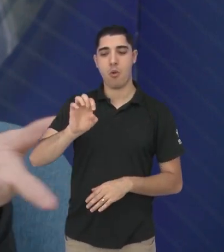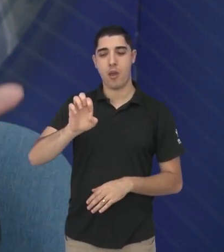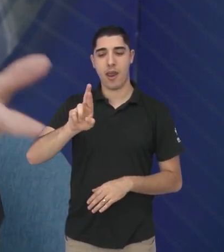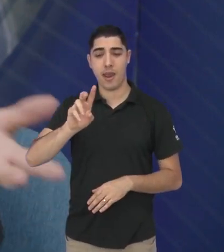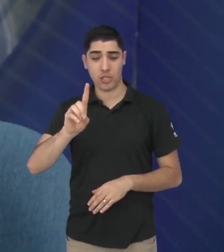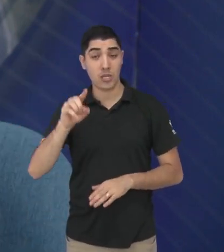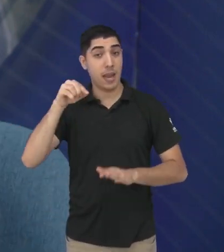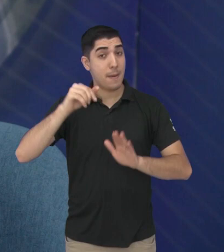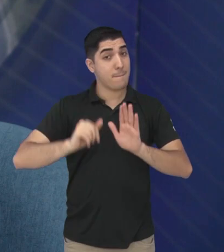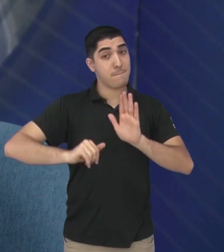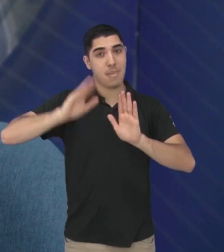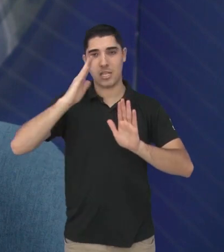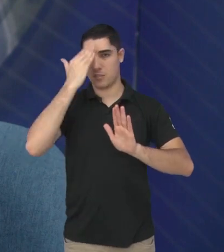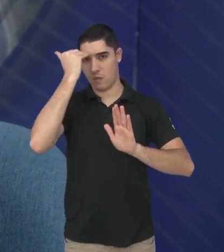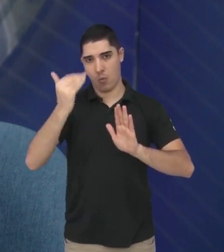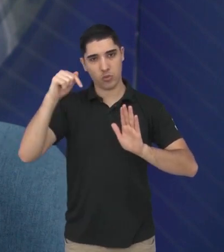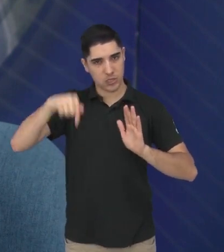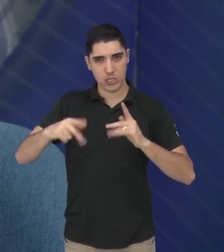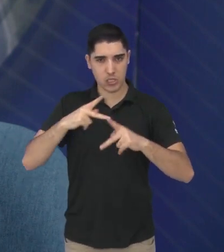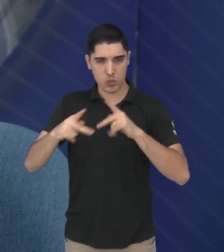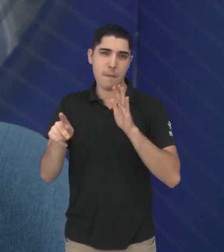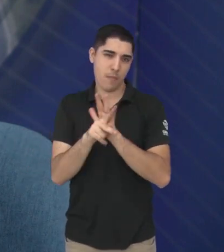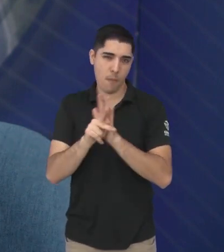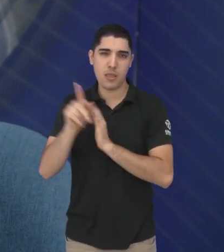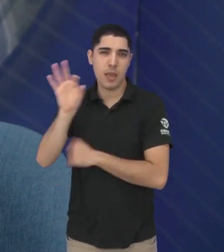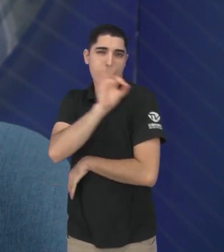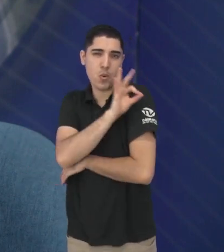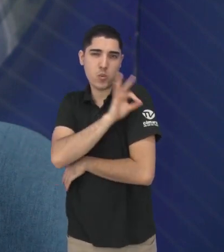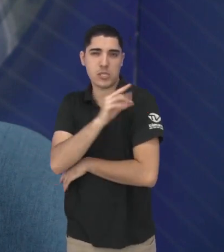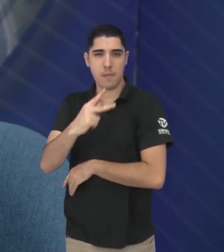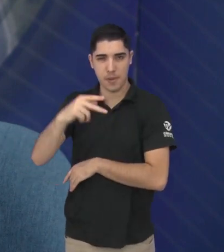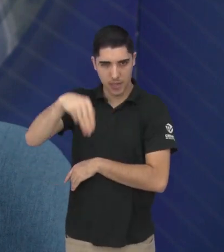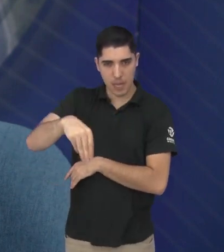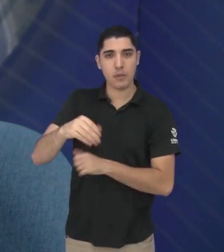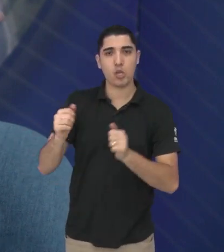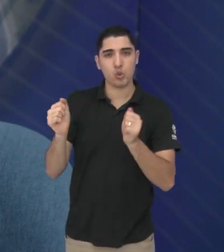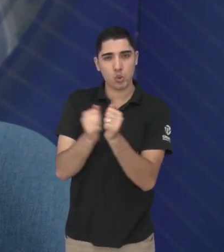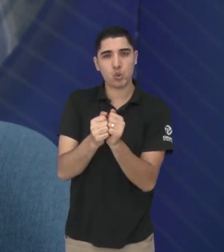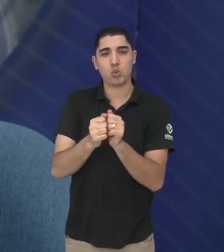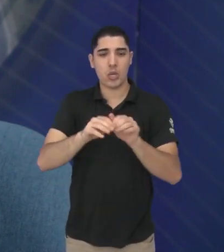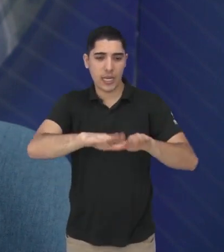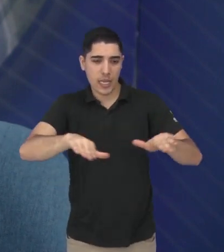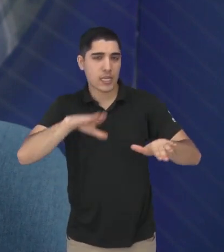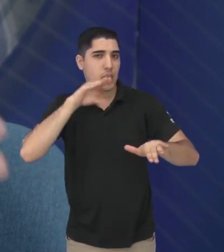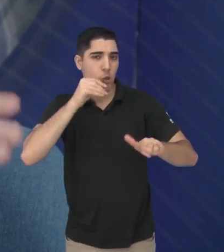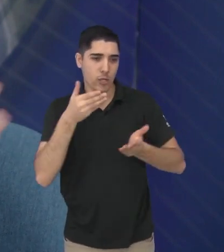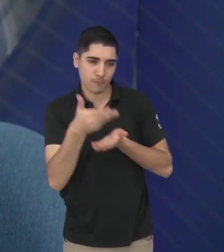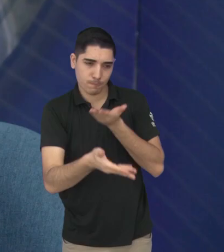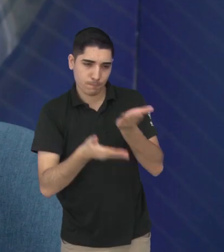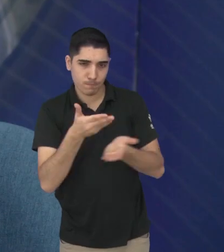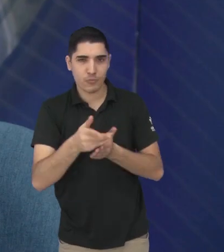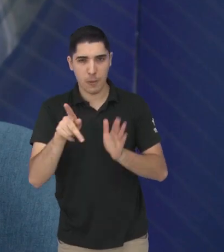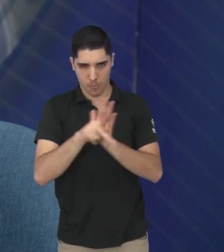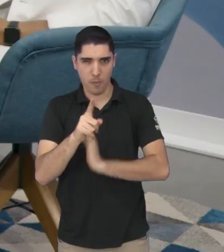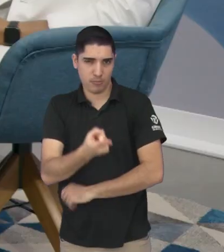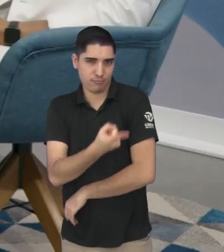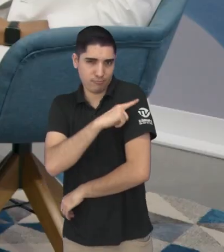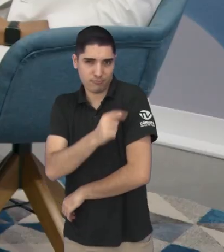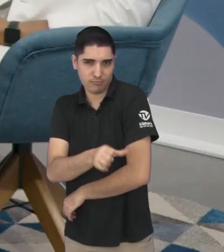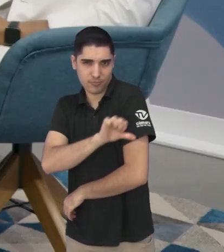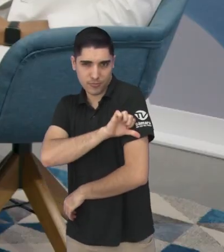conhecido, que é um programa da Polícia Militar, que é feito com crianças e adolescentes, né, do ensino